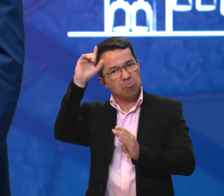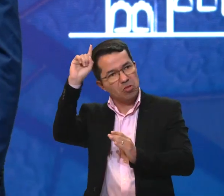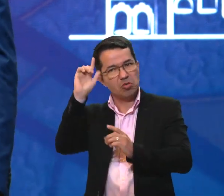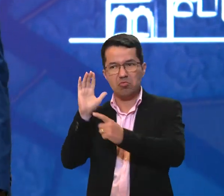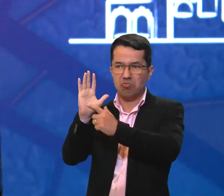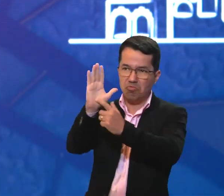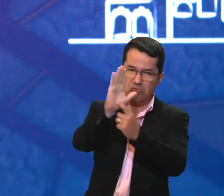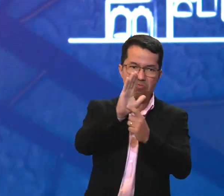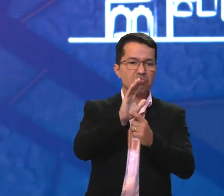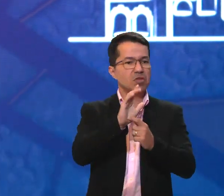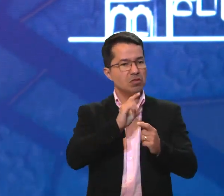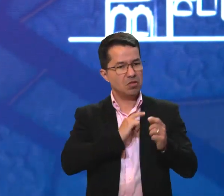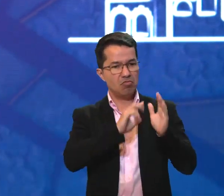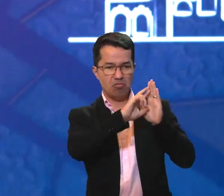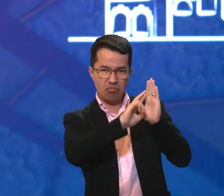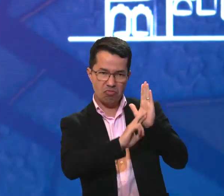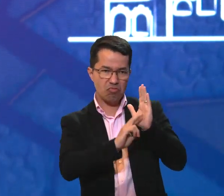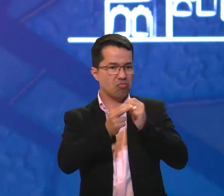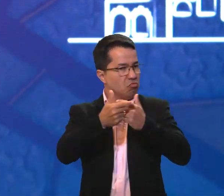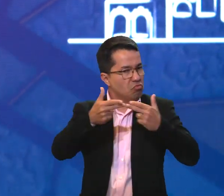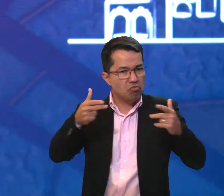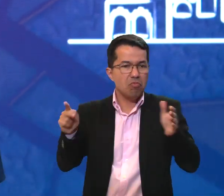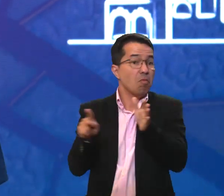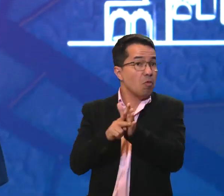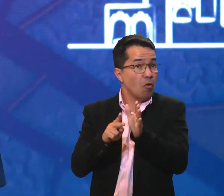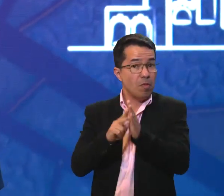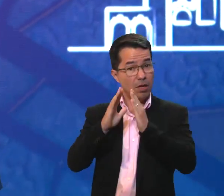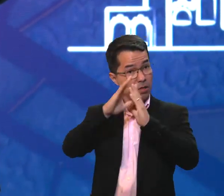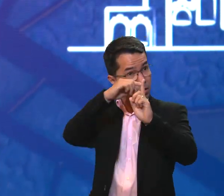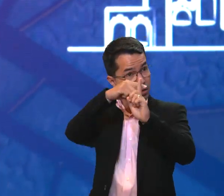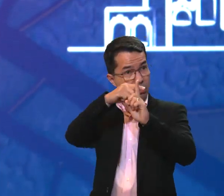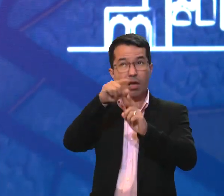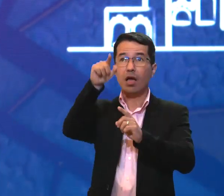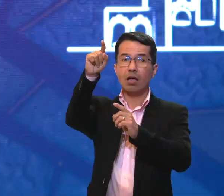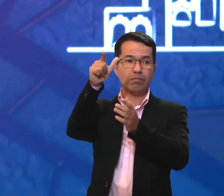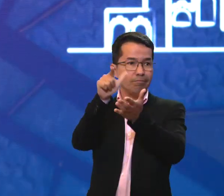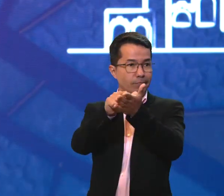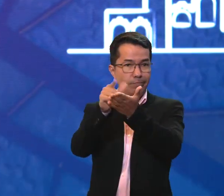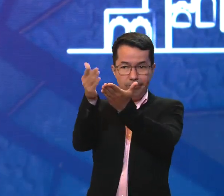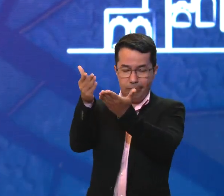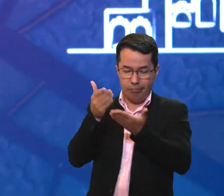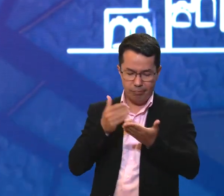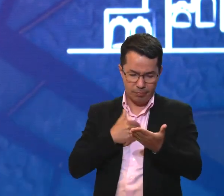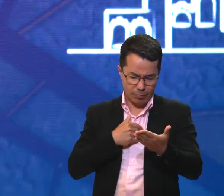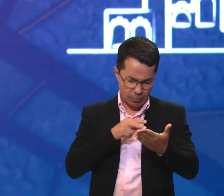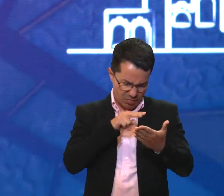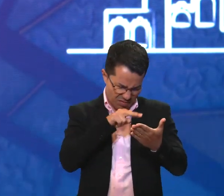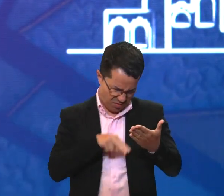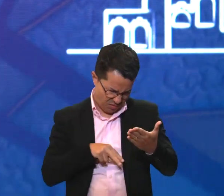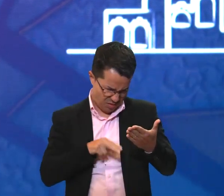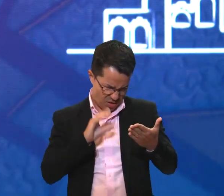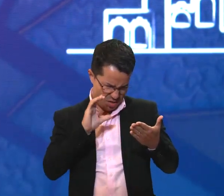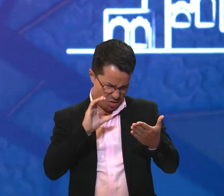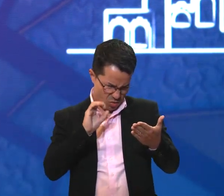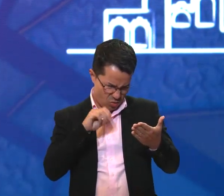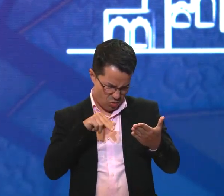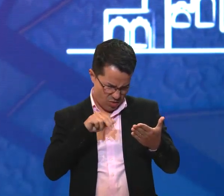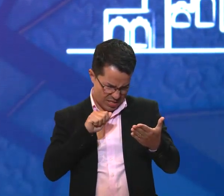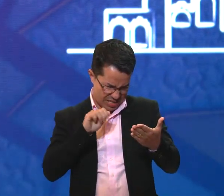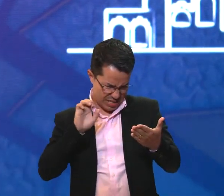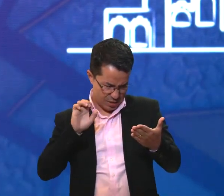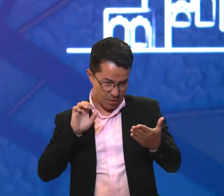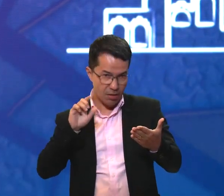cremos. E ela me entregou um documento a respeito do CONAI, do Congresso